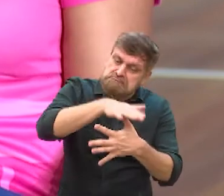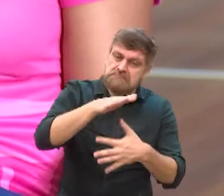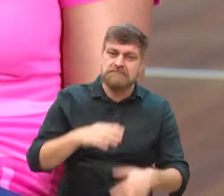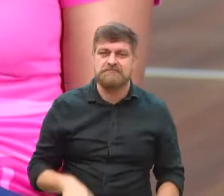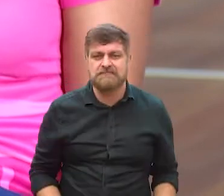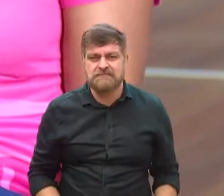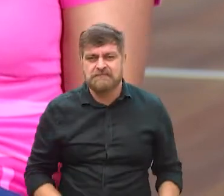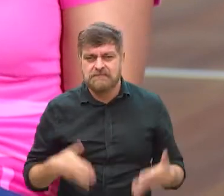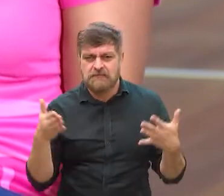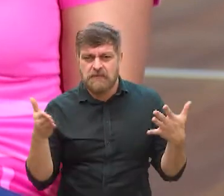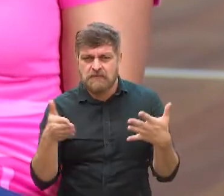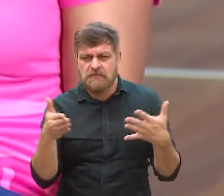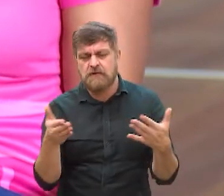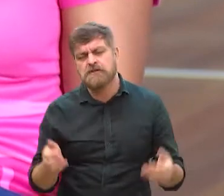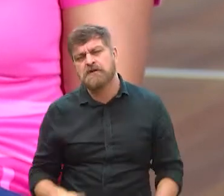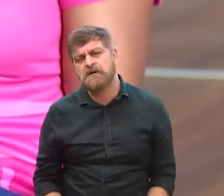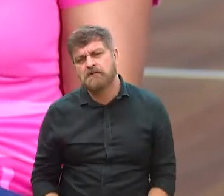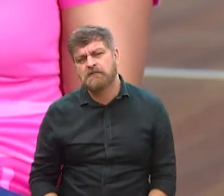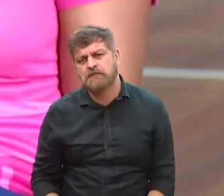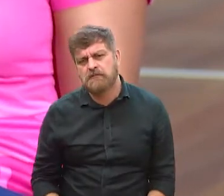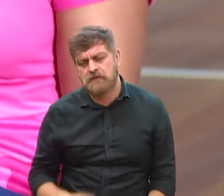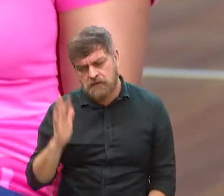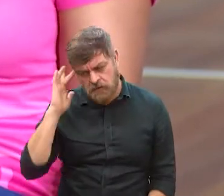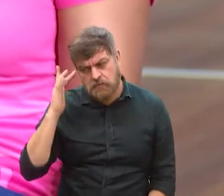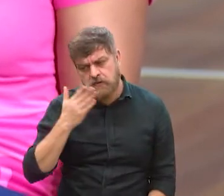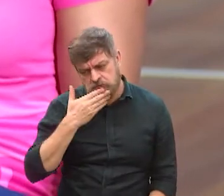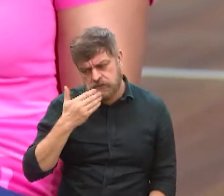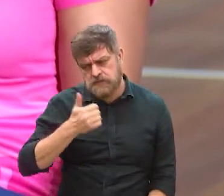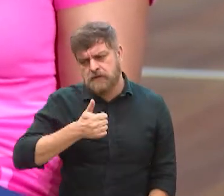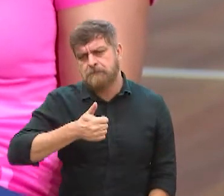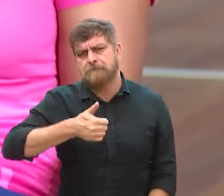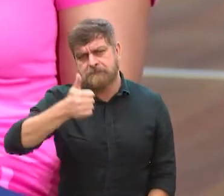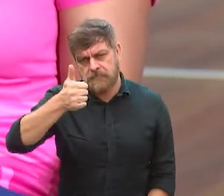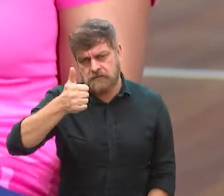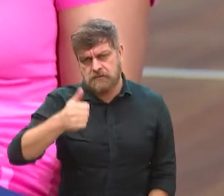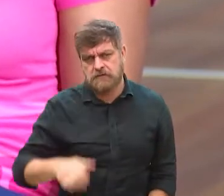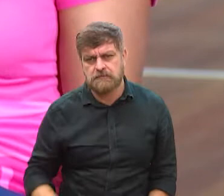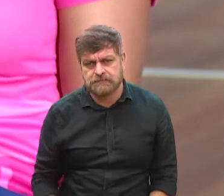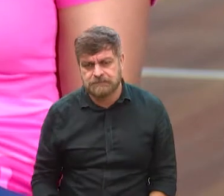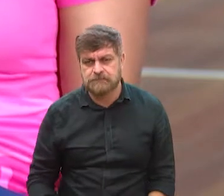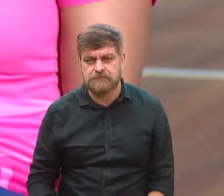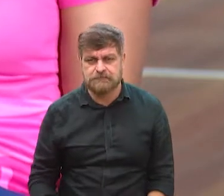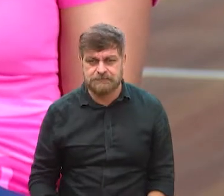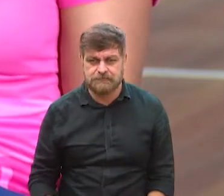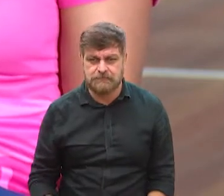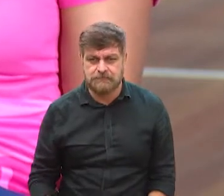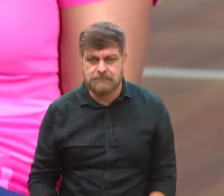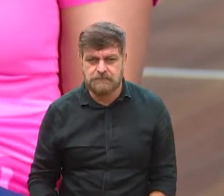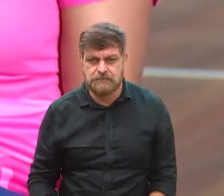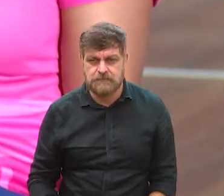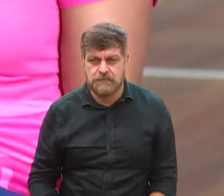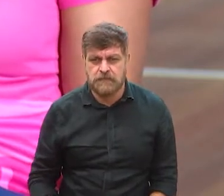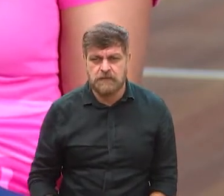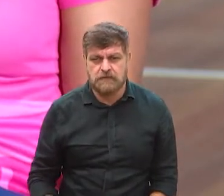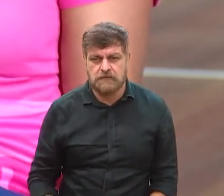Eu acho que agora a gente tem melhorado mais, né? O nível